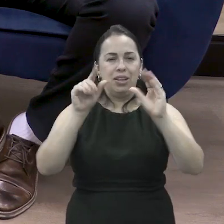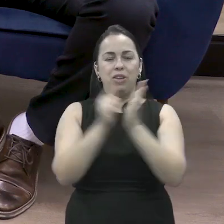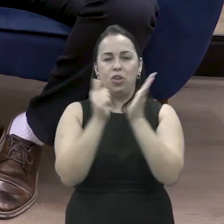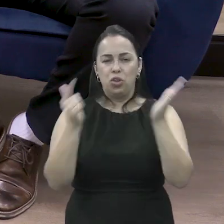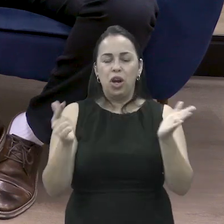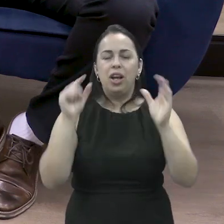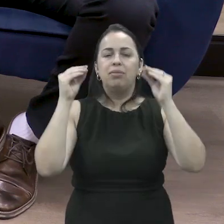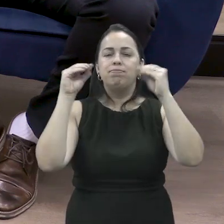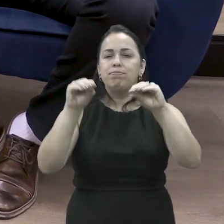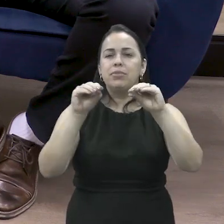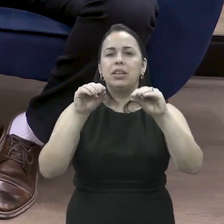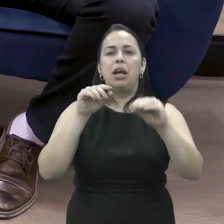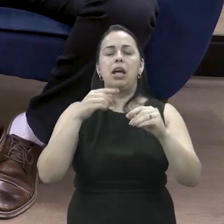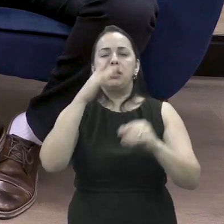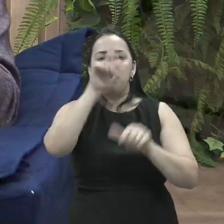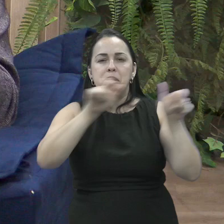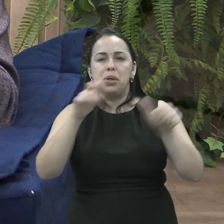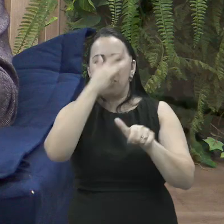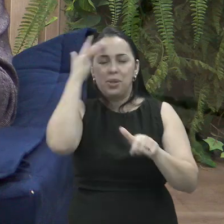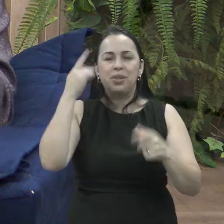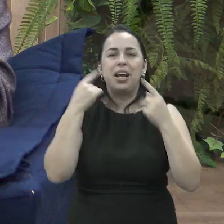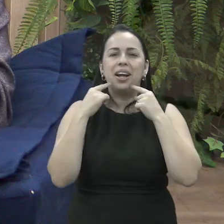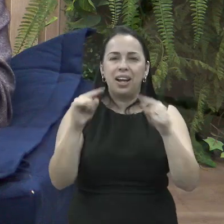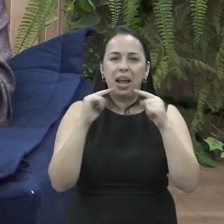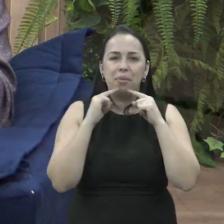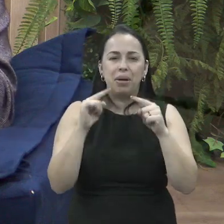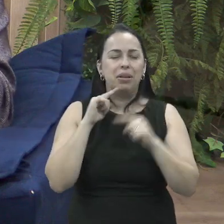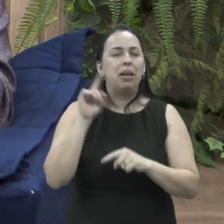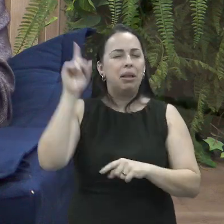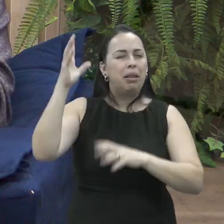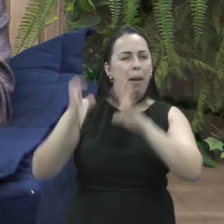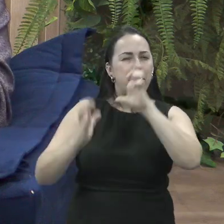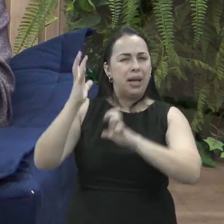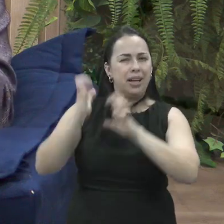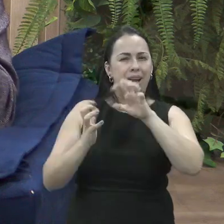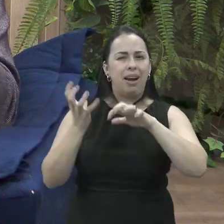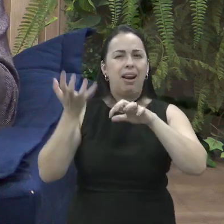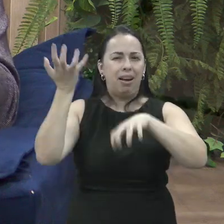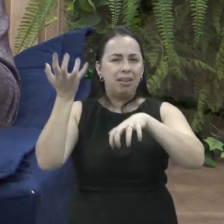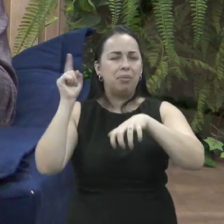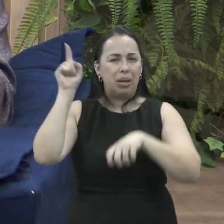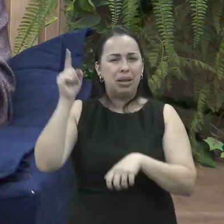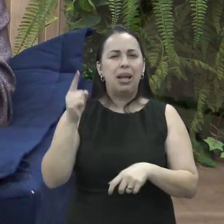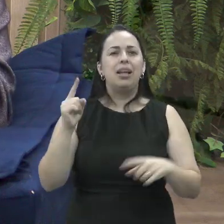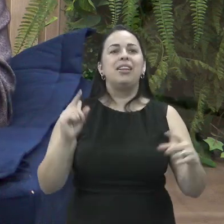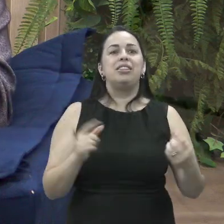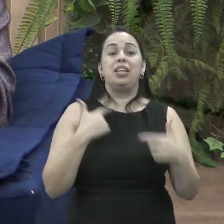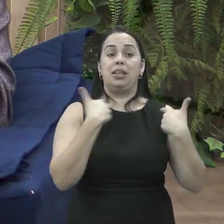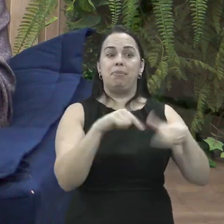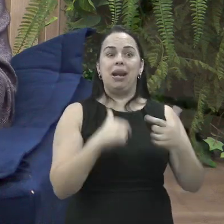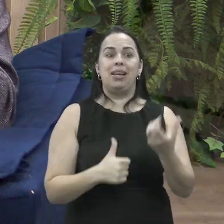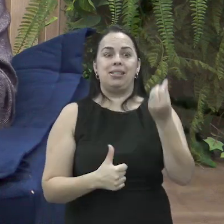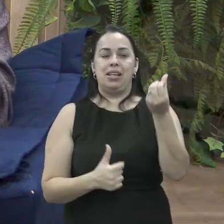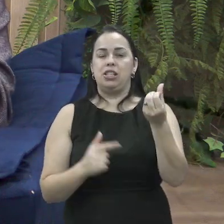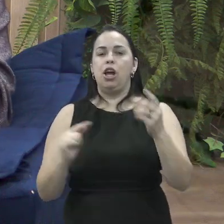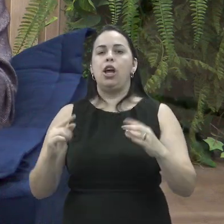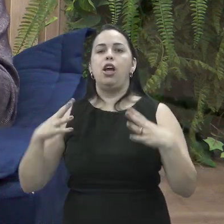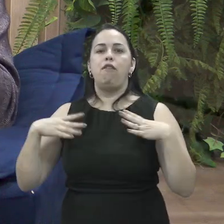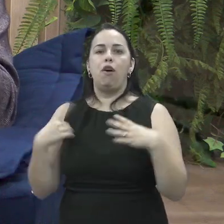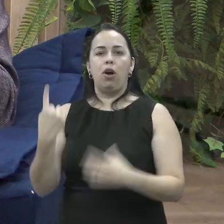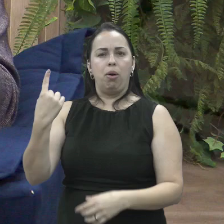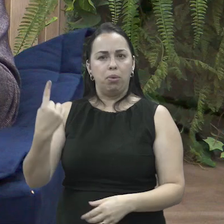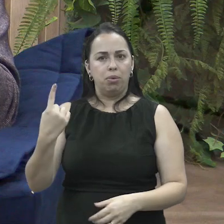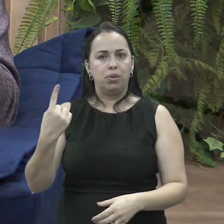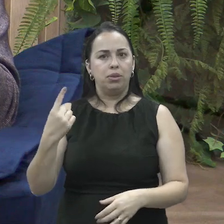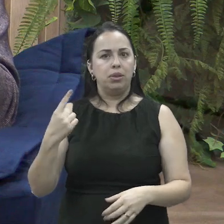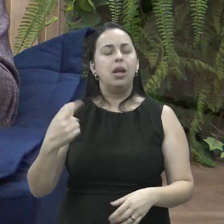e as pessoas comentando, reclamando, que foi daquele negócio da briga que está em Brasília com relação à escala 6x1. E aí a pessoa dizendo o seguinte, pô, então